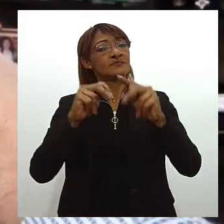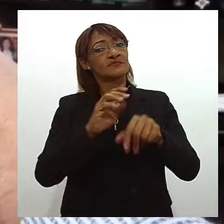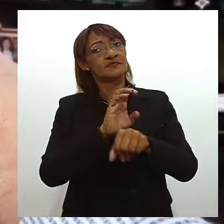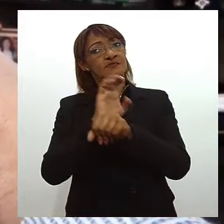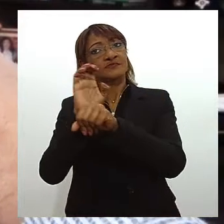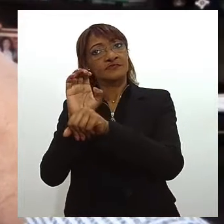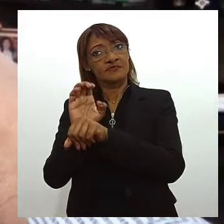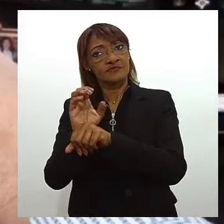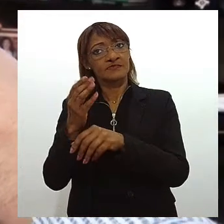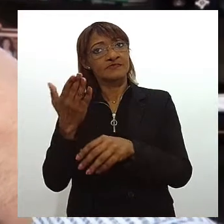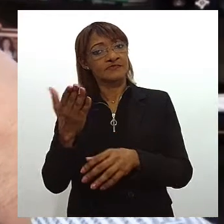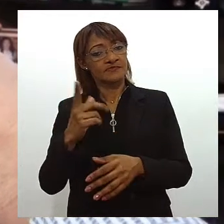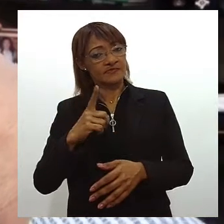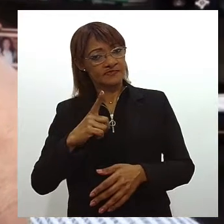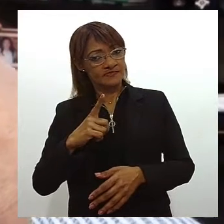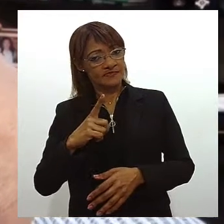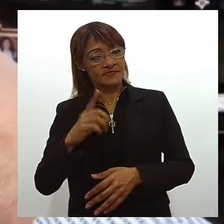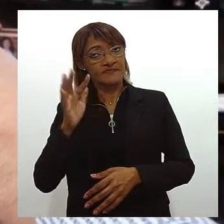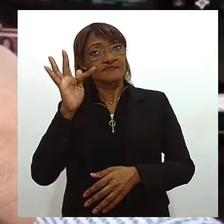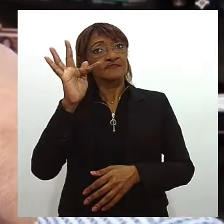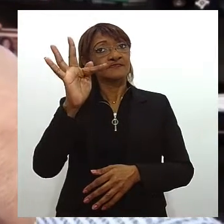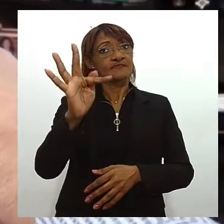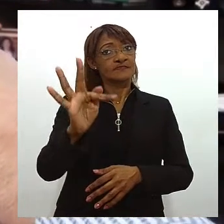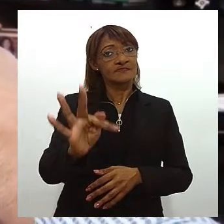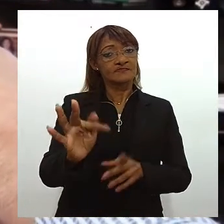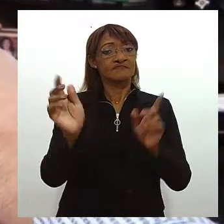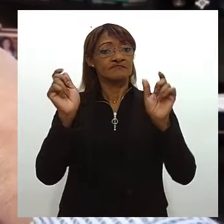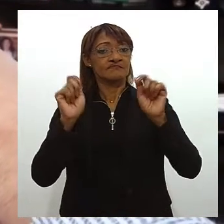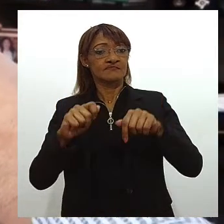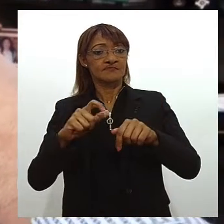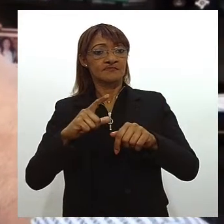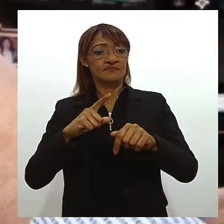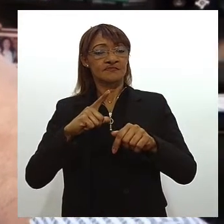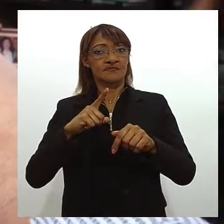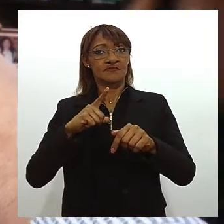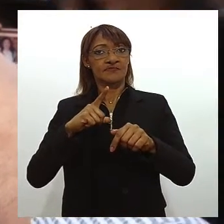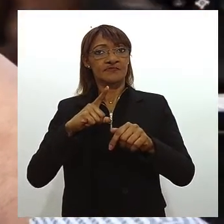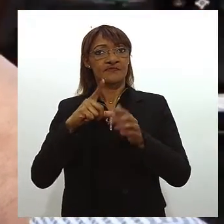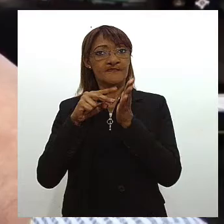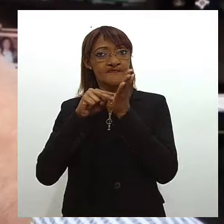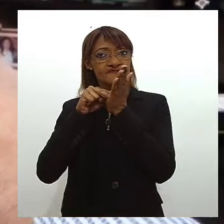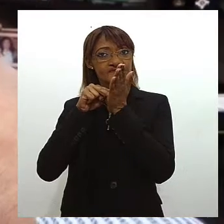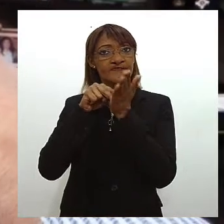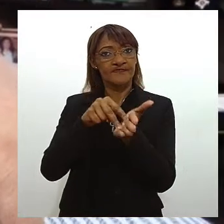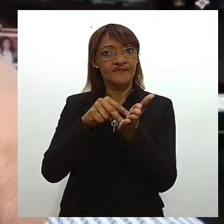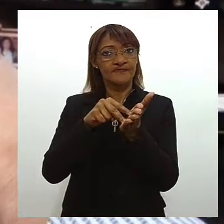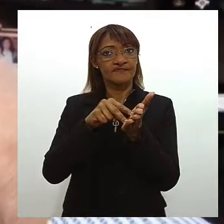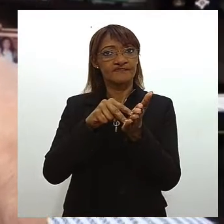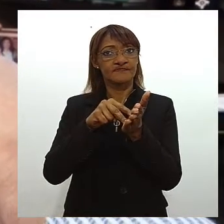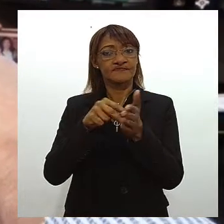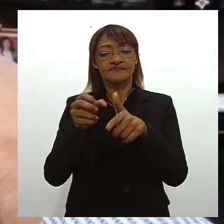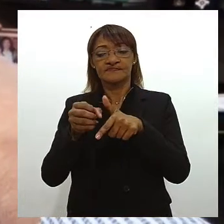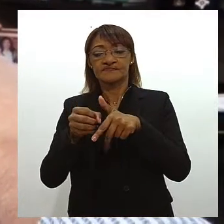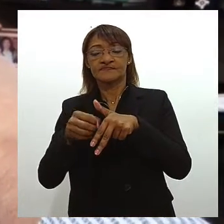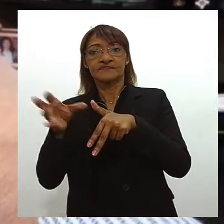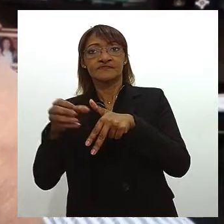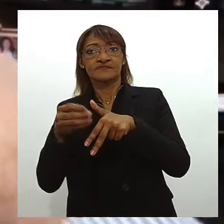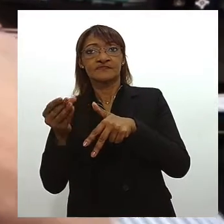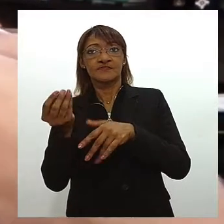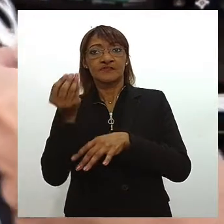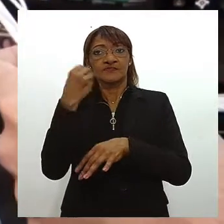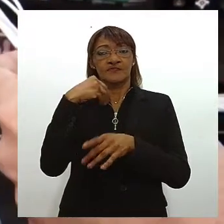Sergipe, para que um dia possamos buscar o equilíbrio entre a receita e a despesa e,